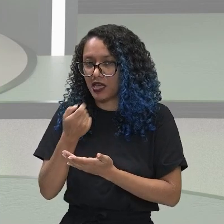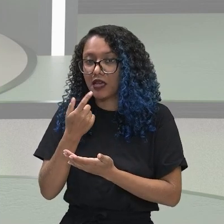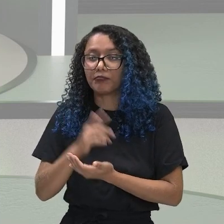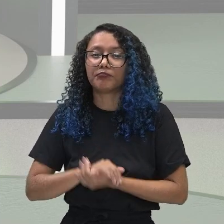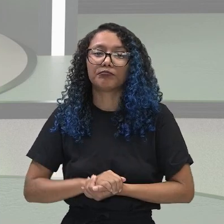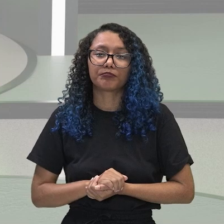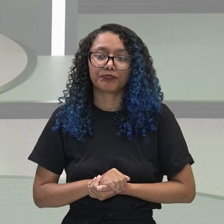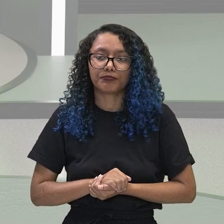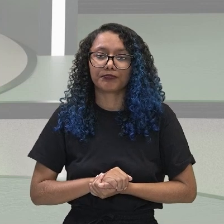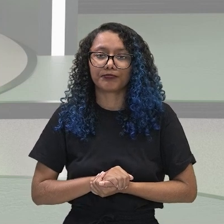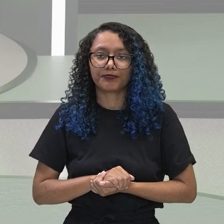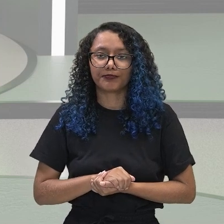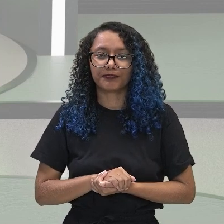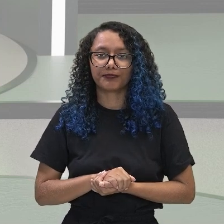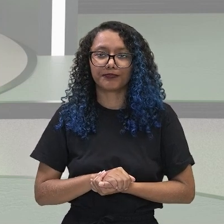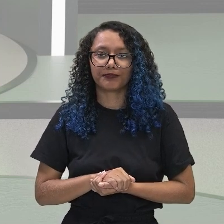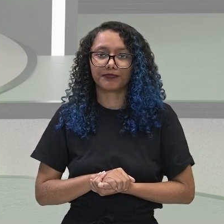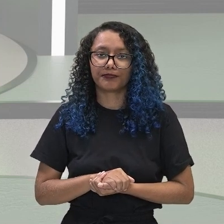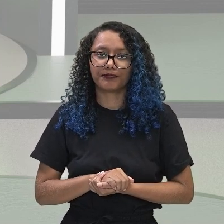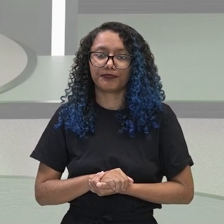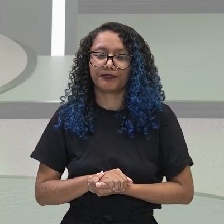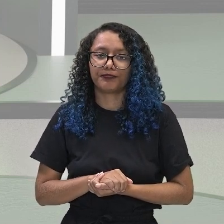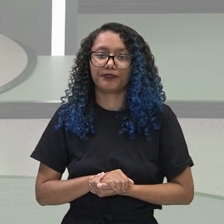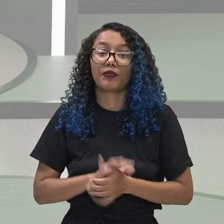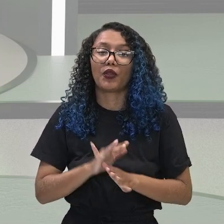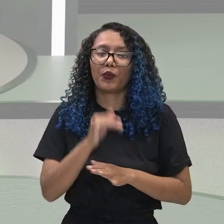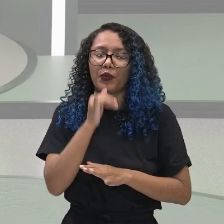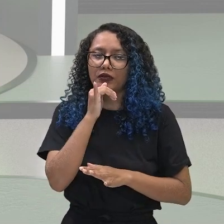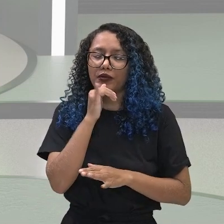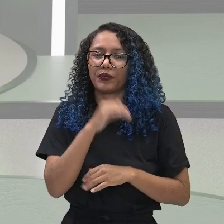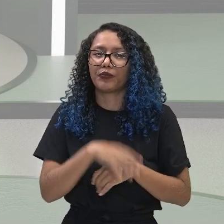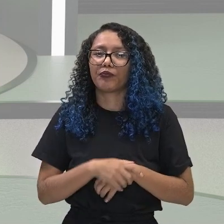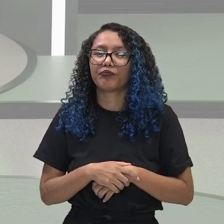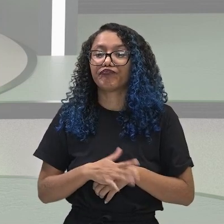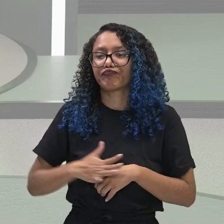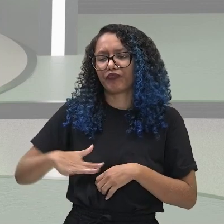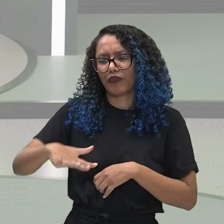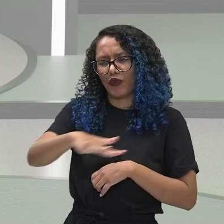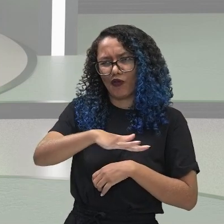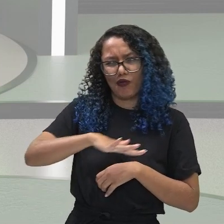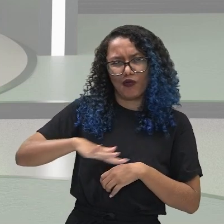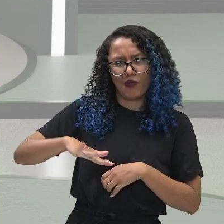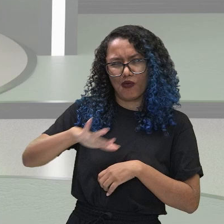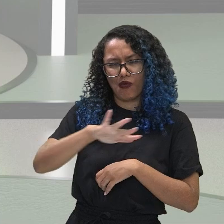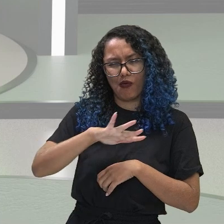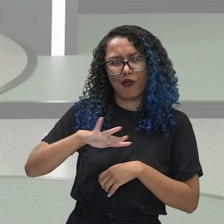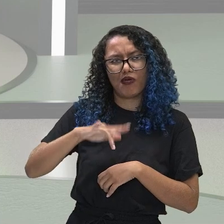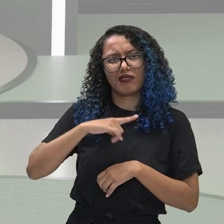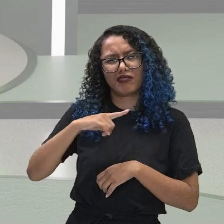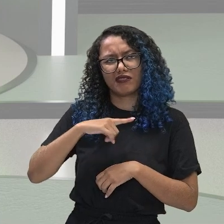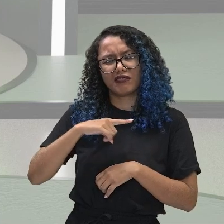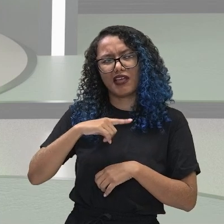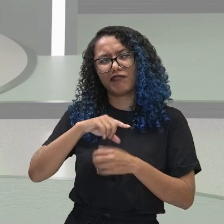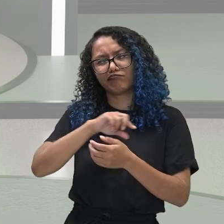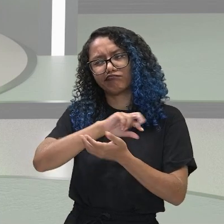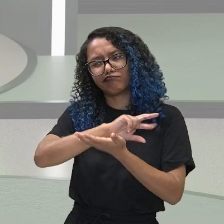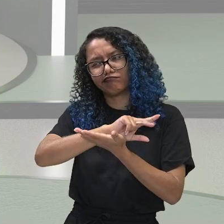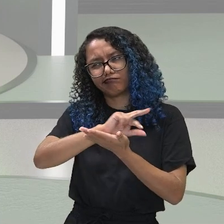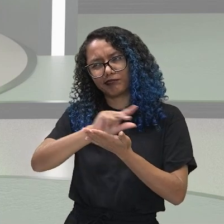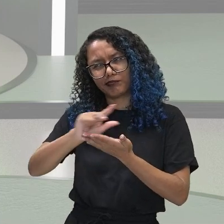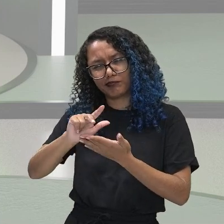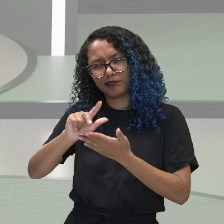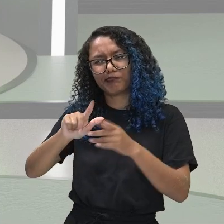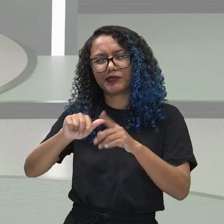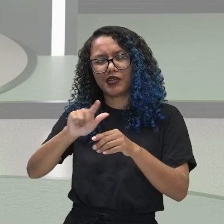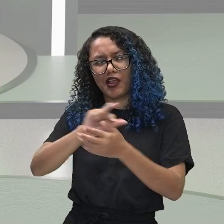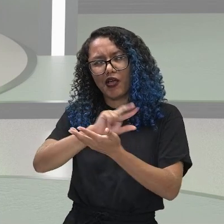Então aqui, imagine, nós temos na natureza vários elementos, correto? Então, como se a gente